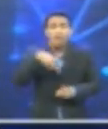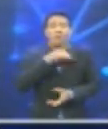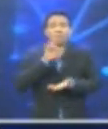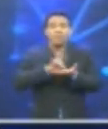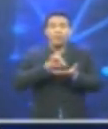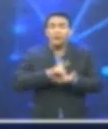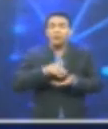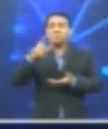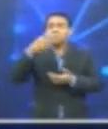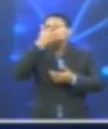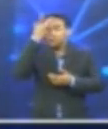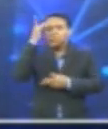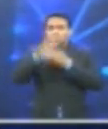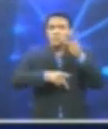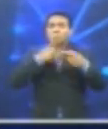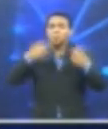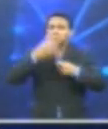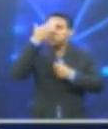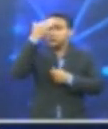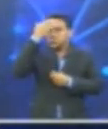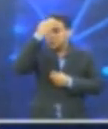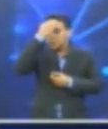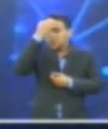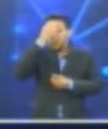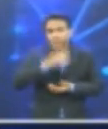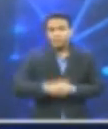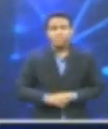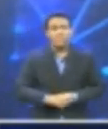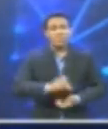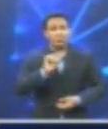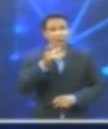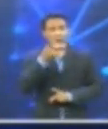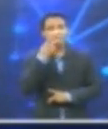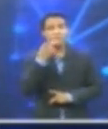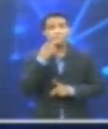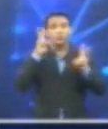Agora, em relação ao que o senhor coloca, em relação ao prefeito Carlos Eduardo, eu dou